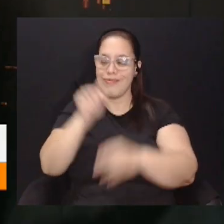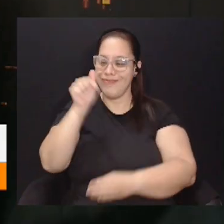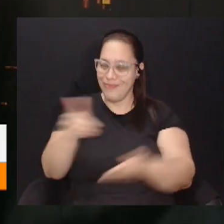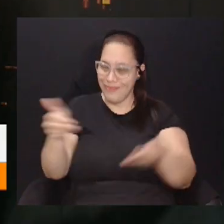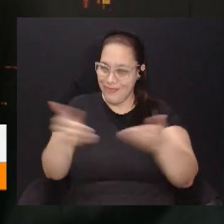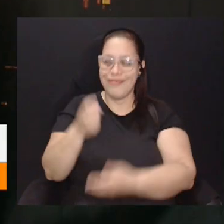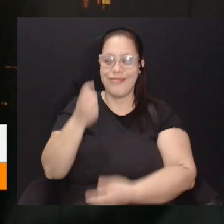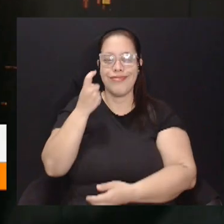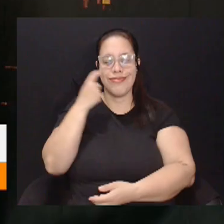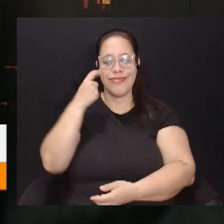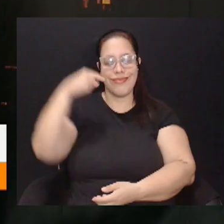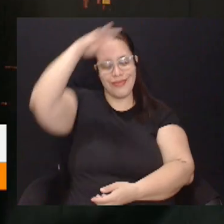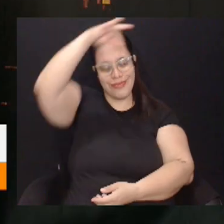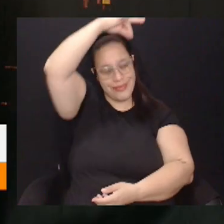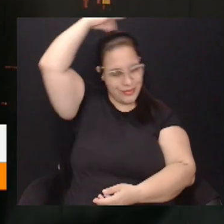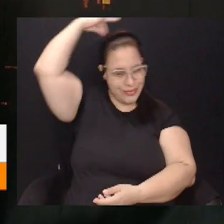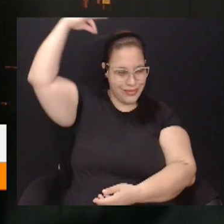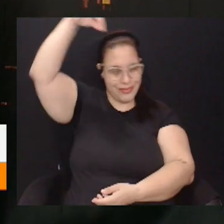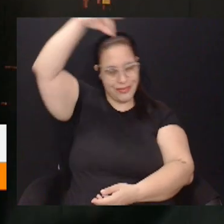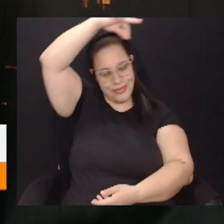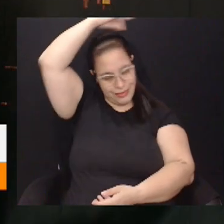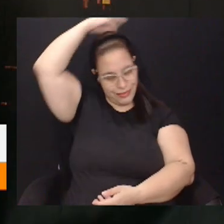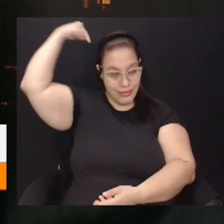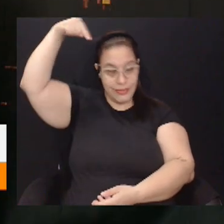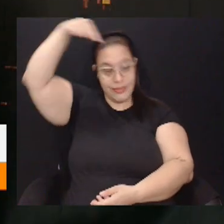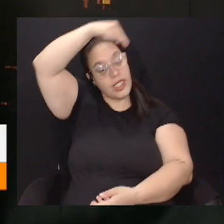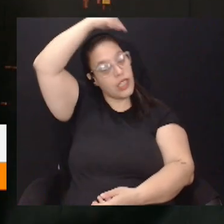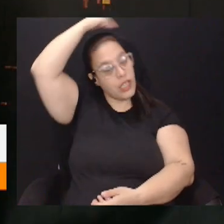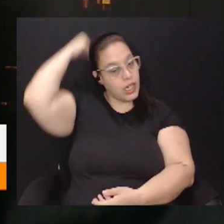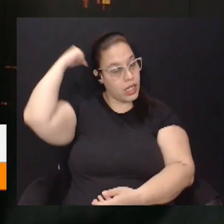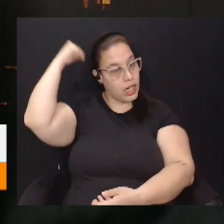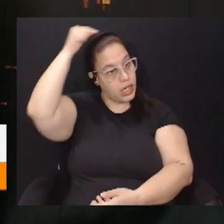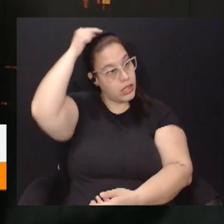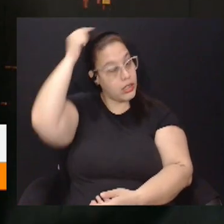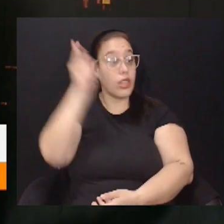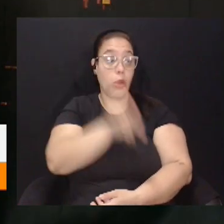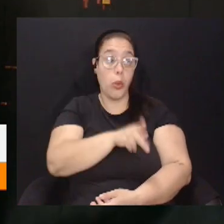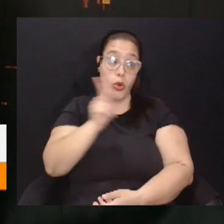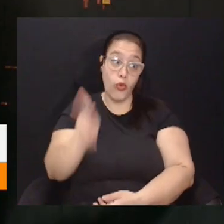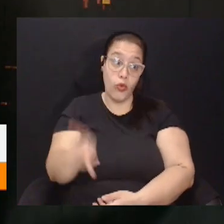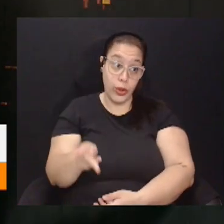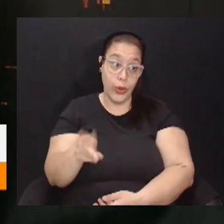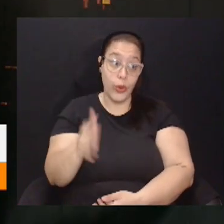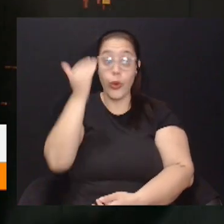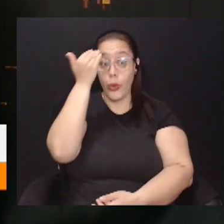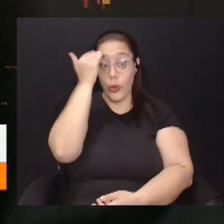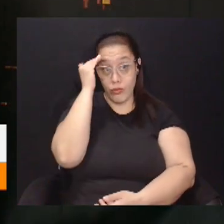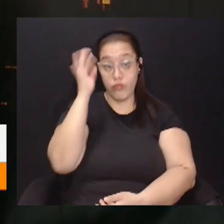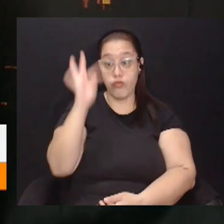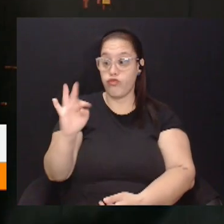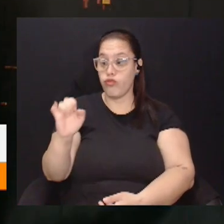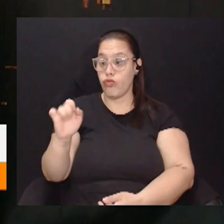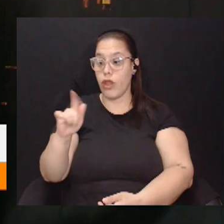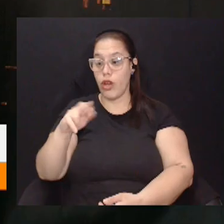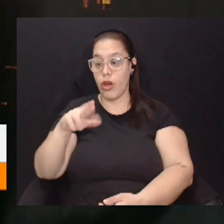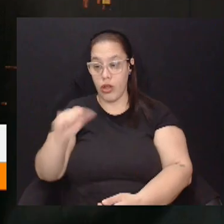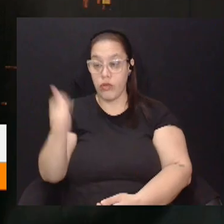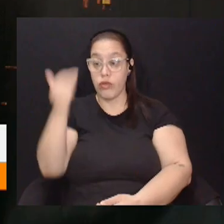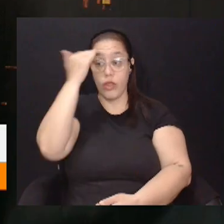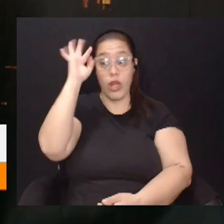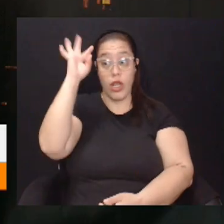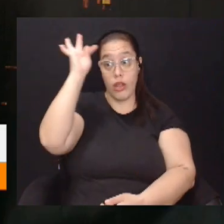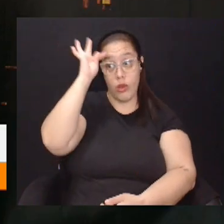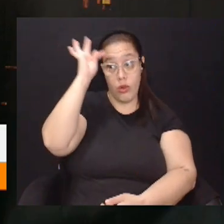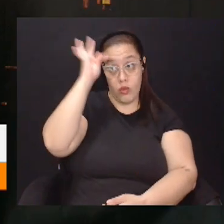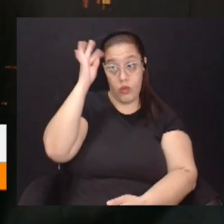sexta-feira santa, né, com um professor que entende de teologia, que entende da filosofia, e